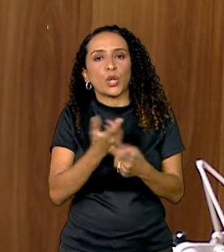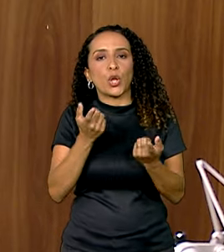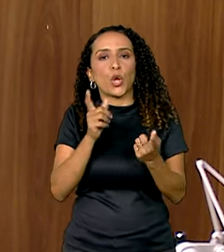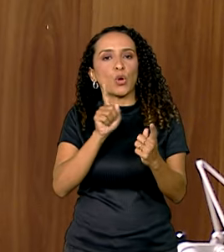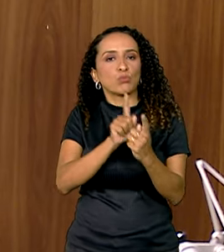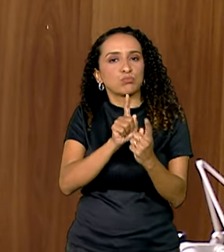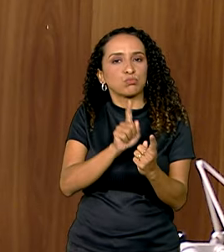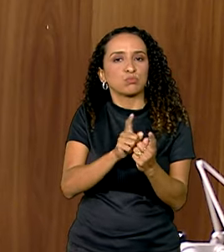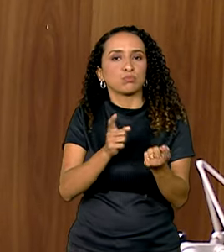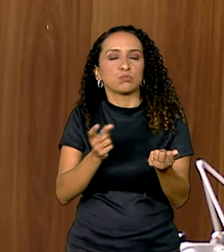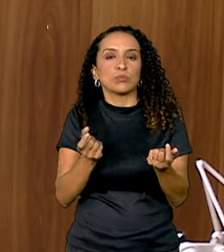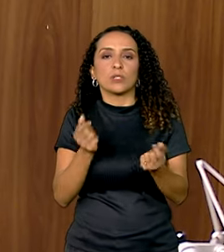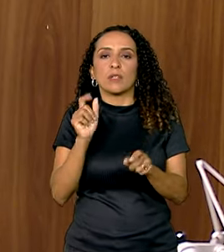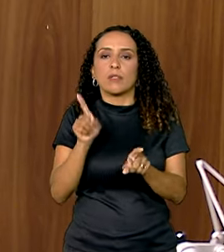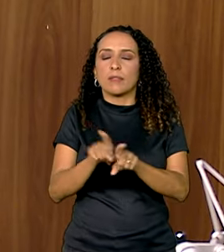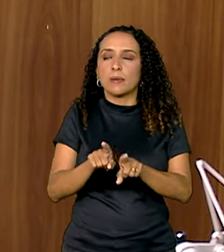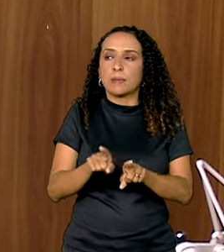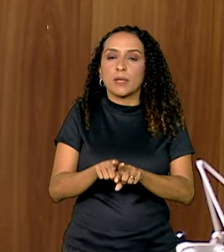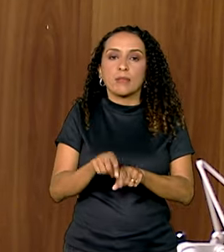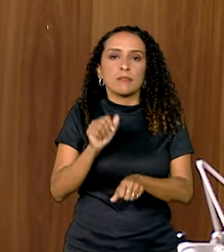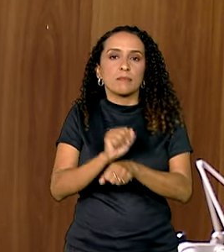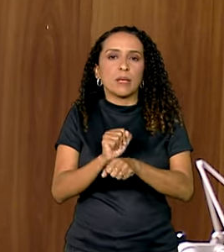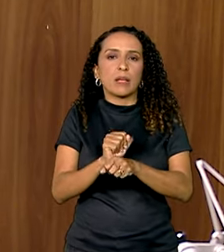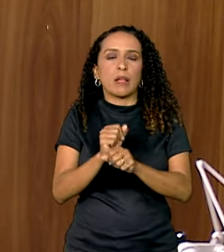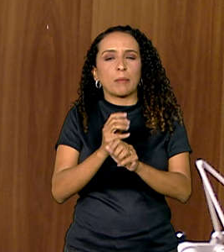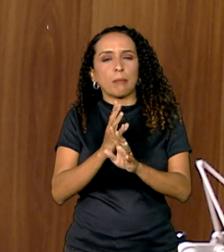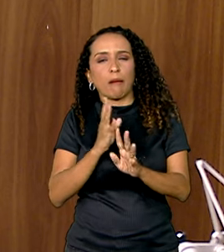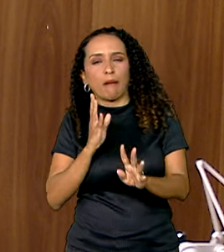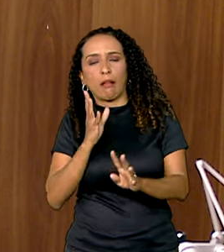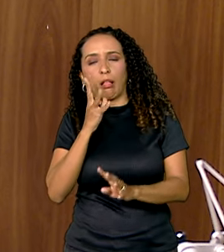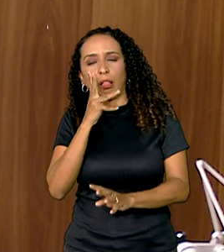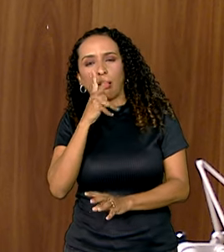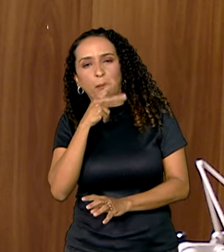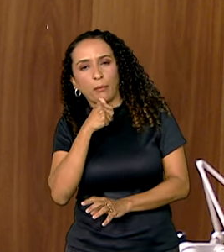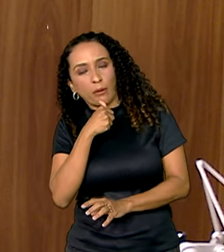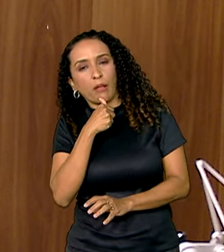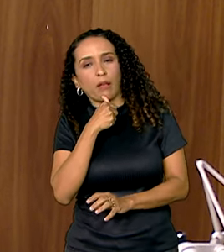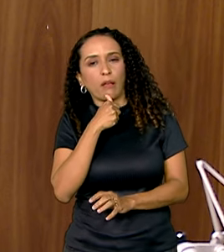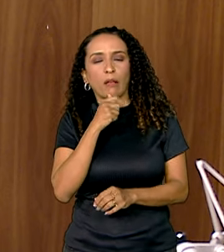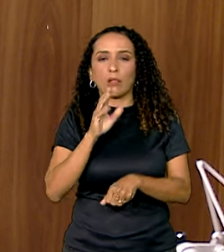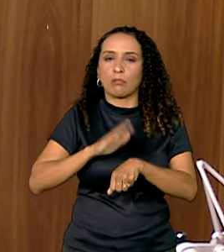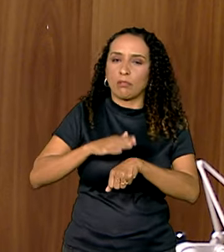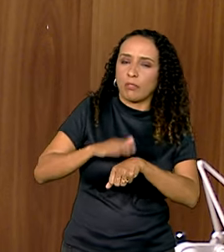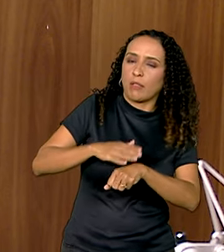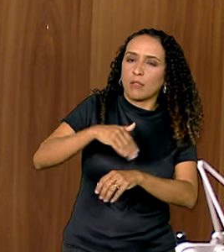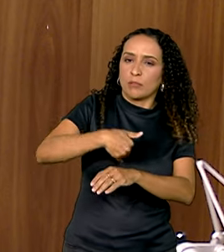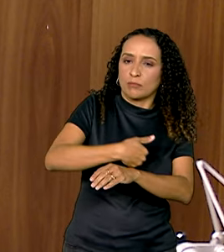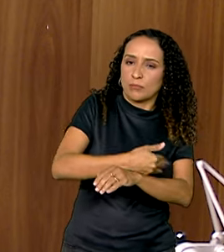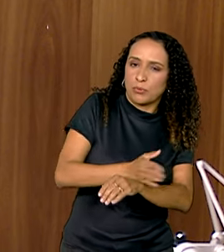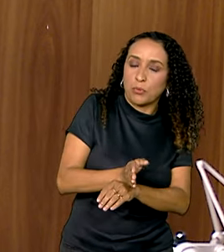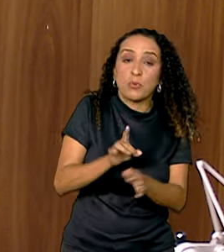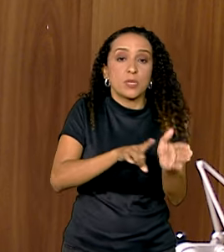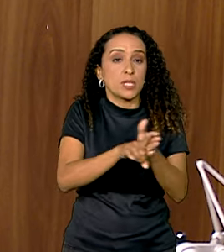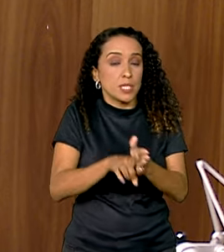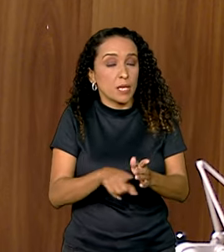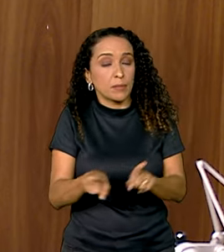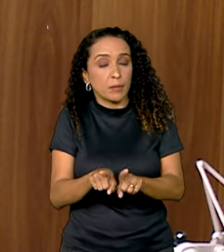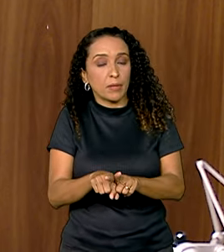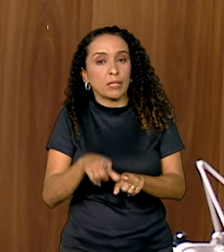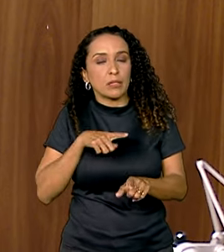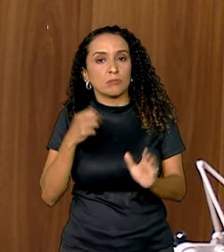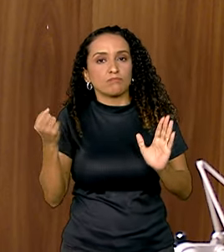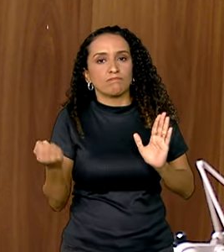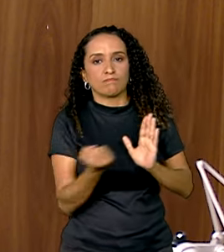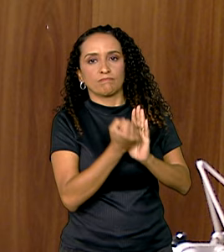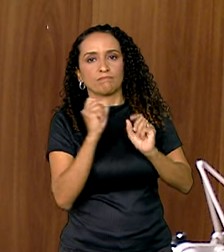consulta, esperar um tempo mais longo ainda pelos exames, e isso tudo tem um